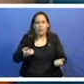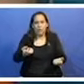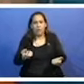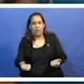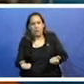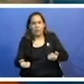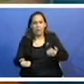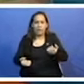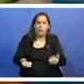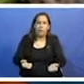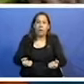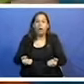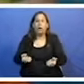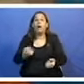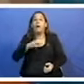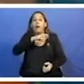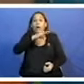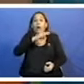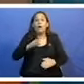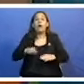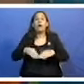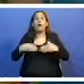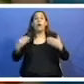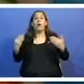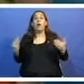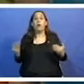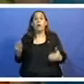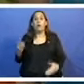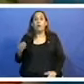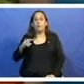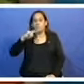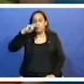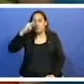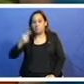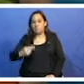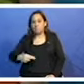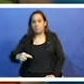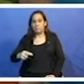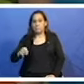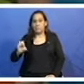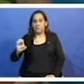esse bicho só pode ser o elefante.